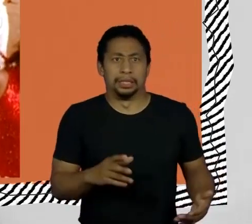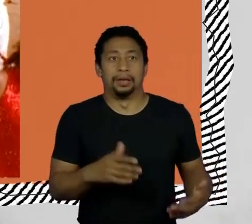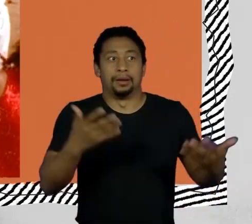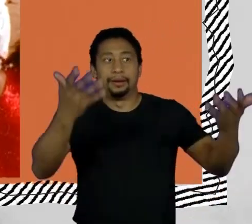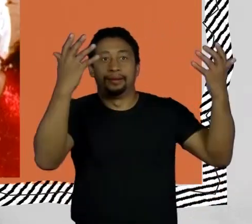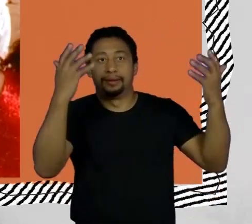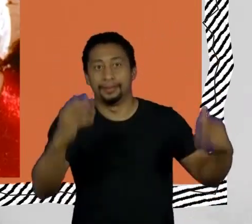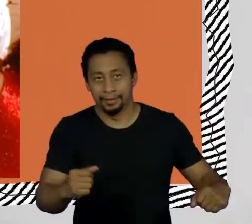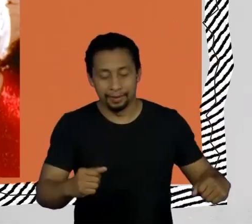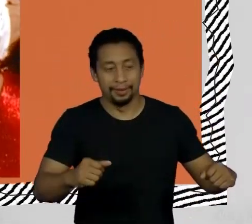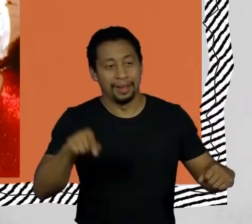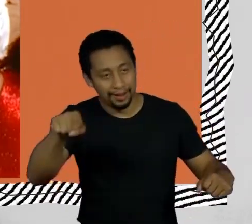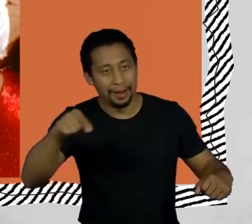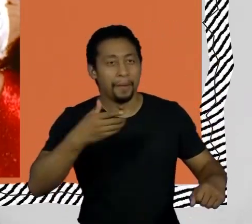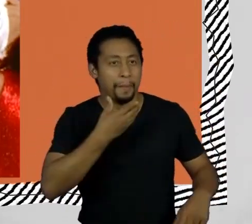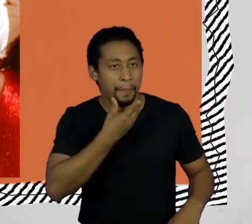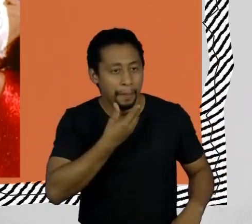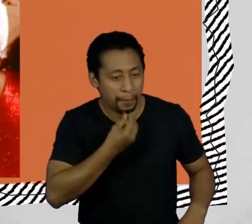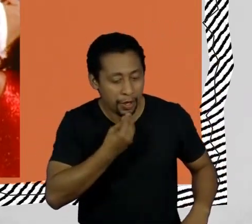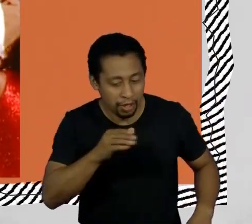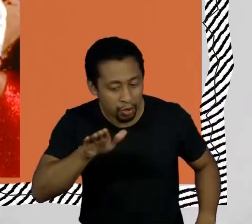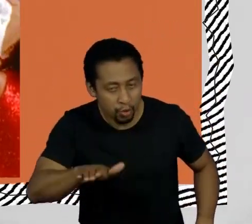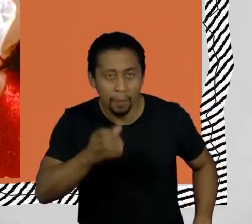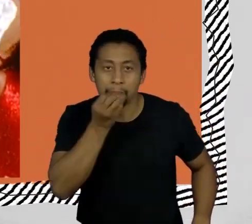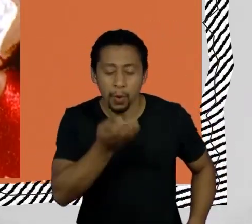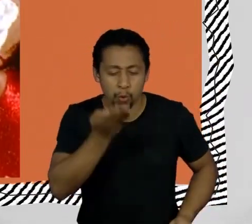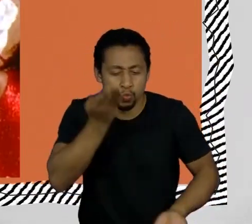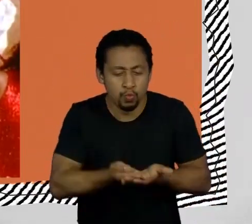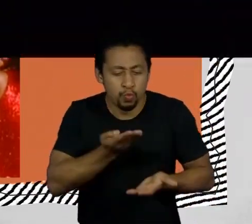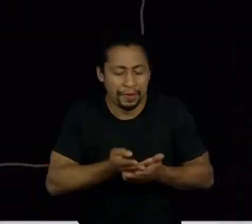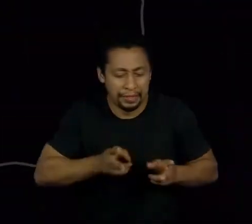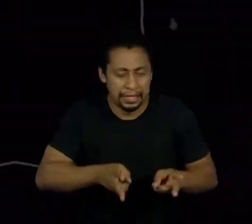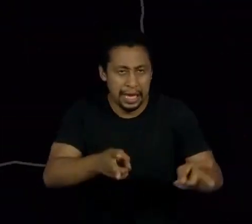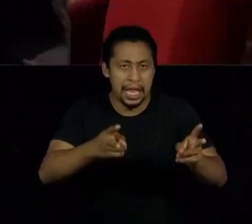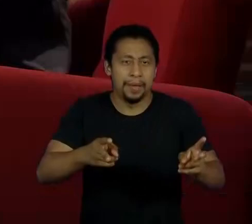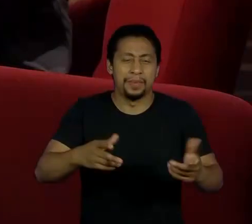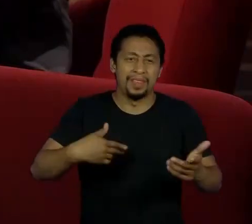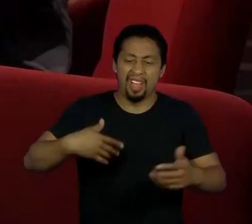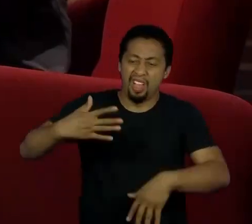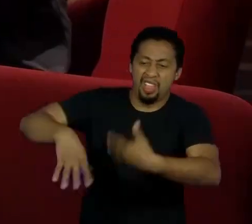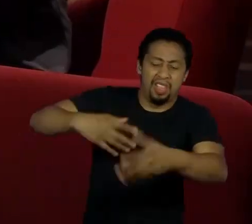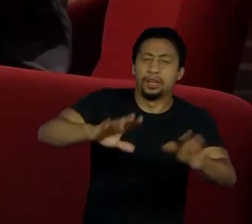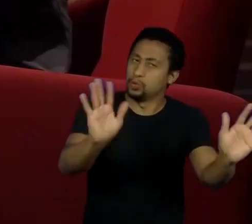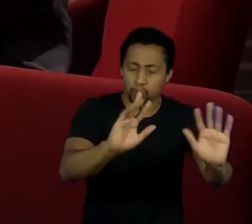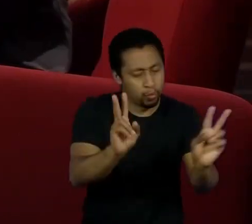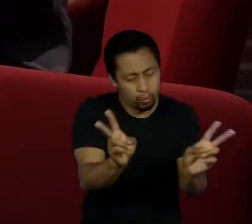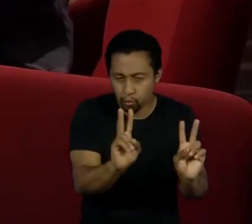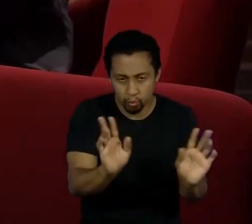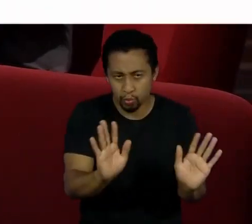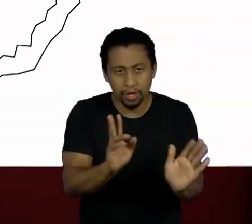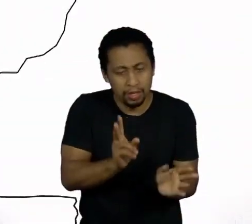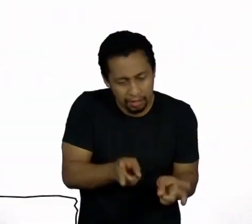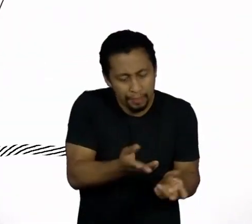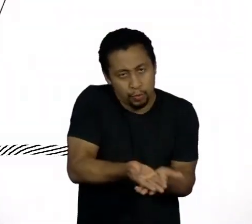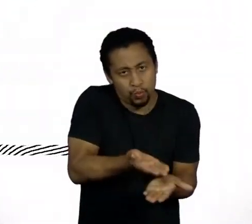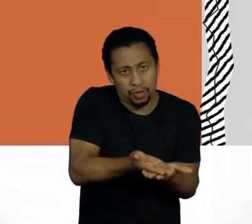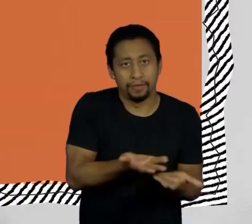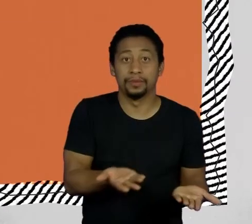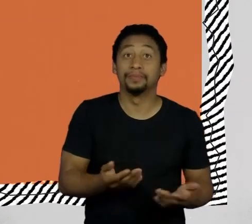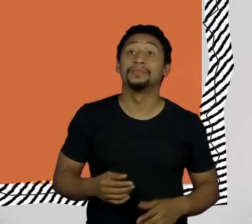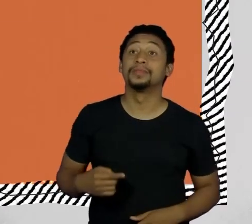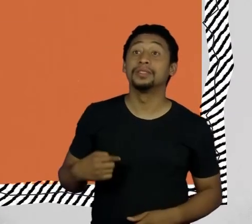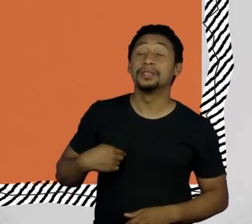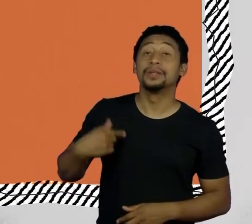toda vida foi um bom menino estudioso nunca me deu trabalho o fato de eu ter trabalhado